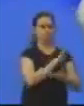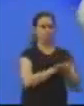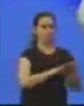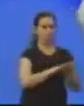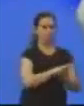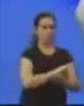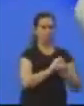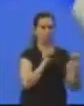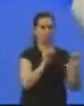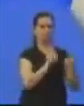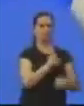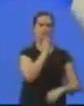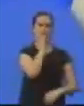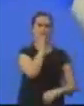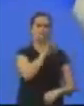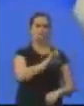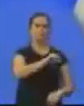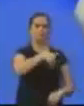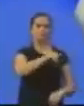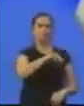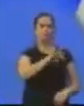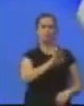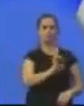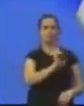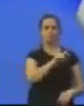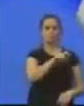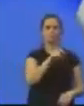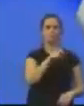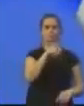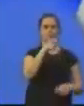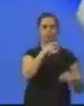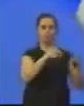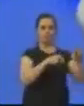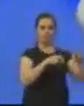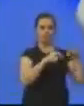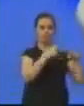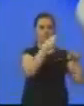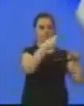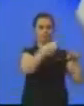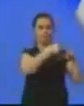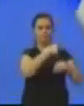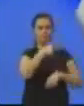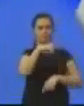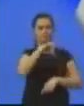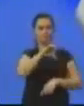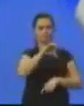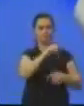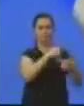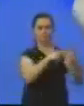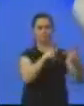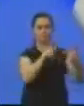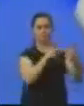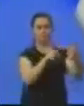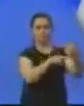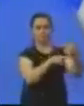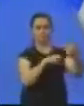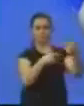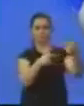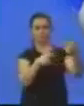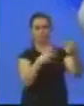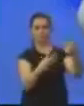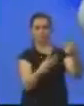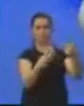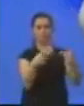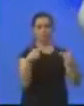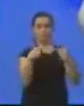exemplo, se eu pego o limite da função x² menos 9 dividido por x menos 3, quando x tende